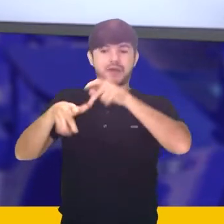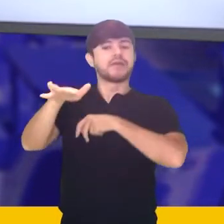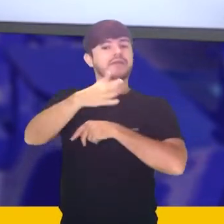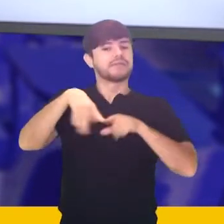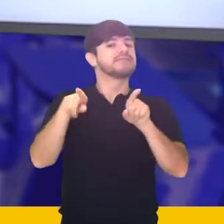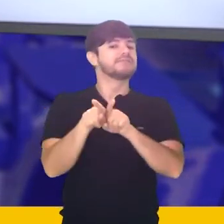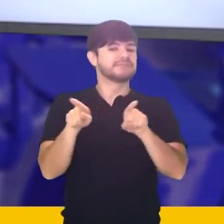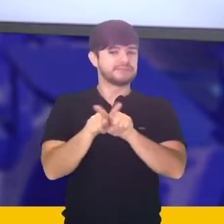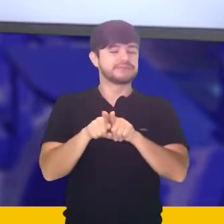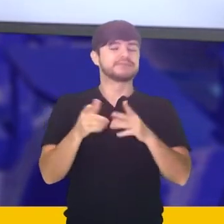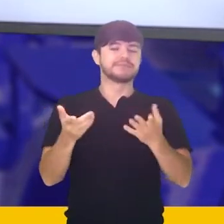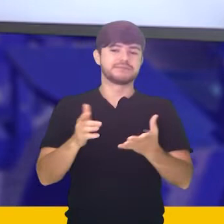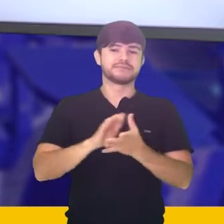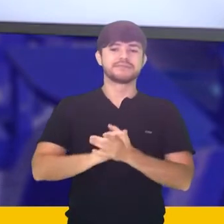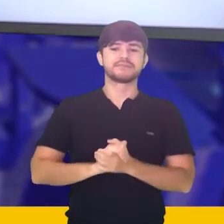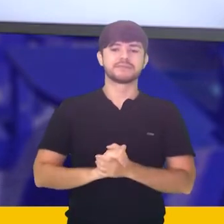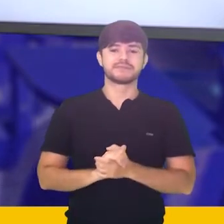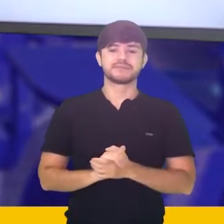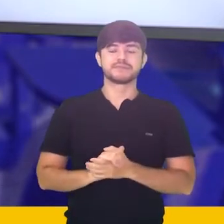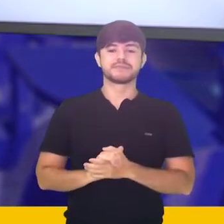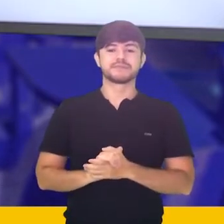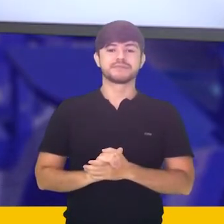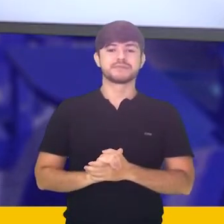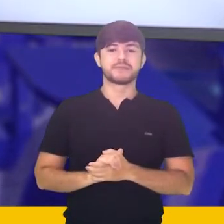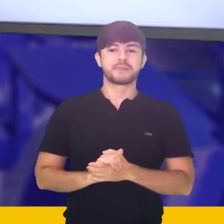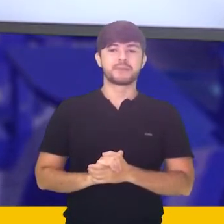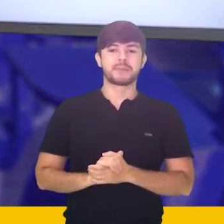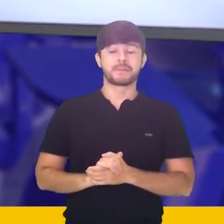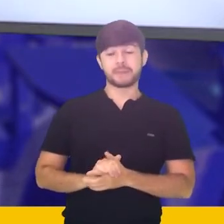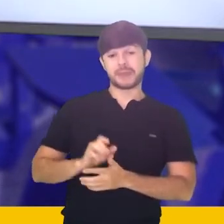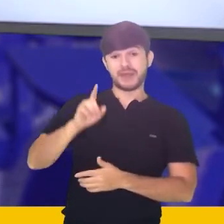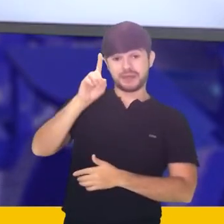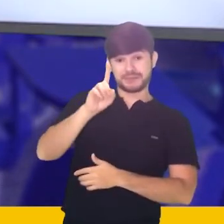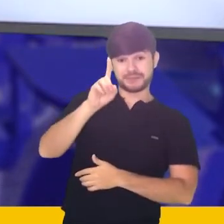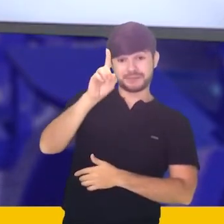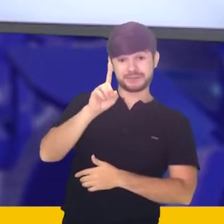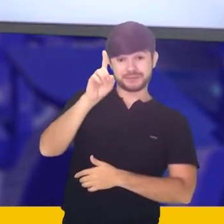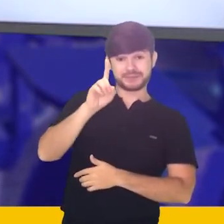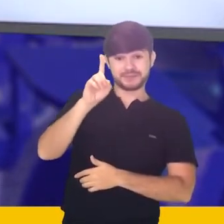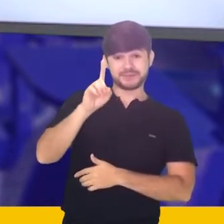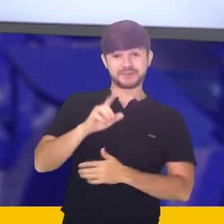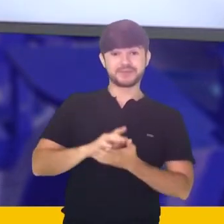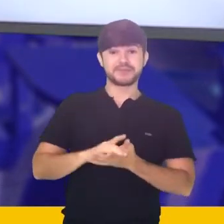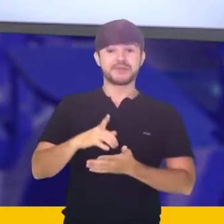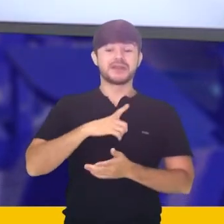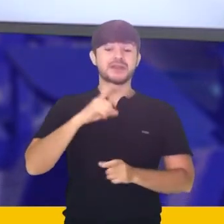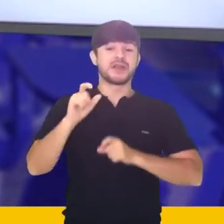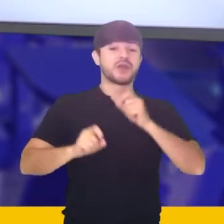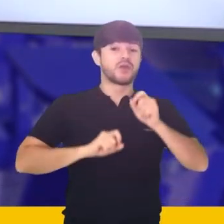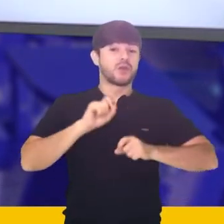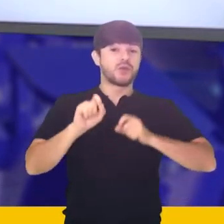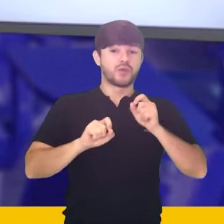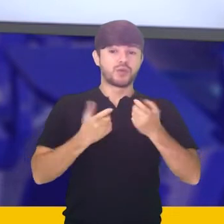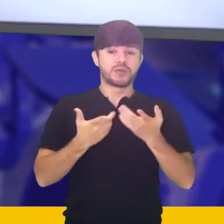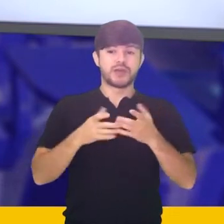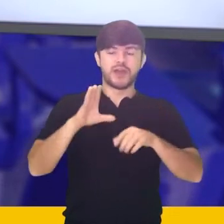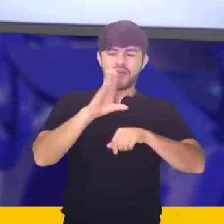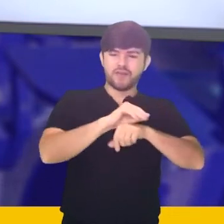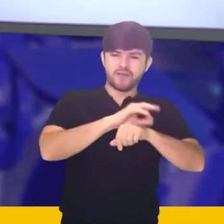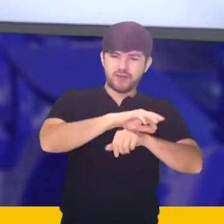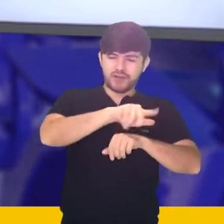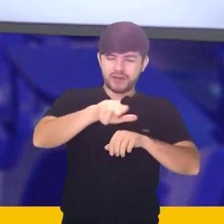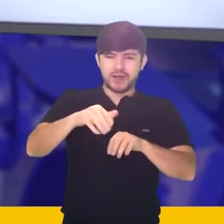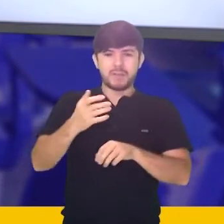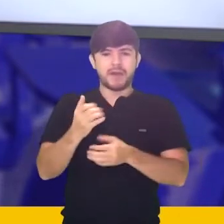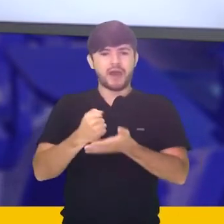tá? Então, bora aí. Aqui a gente tem uma série de imagens para tudo ficar um pouco mais fácil